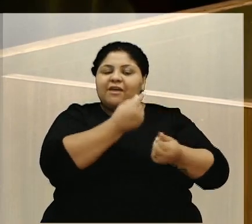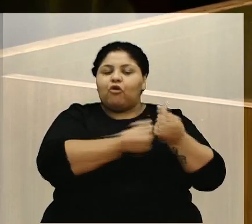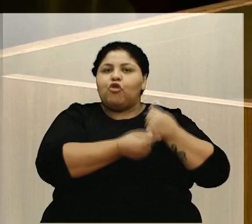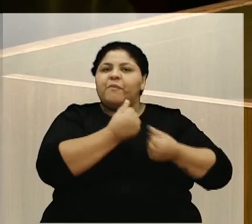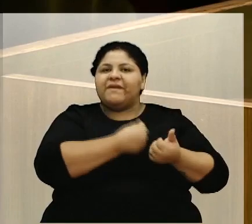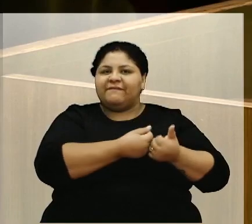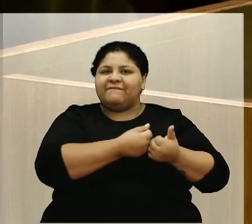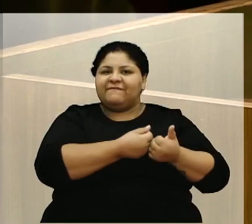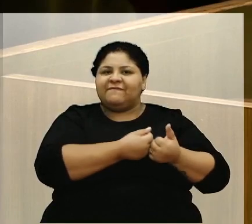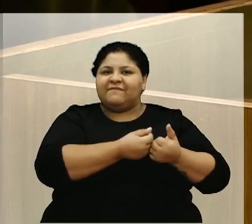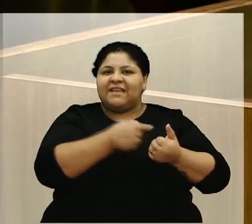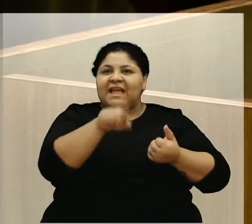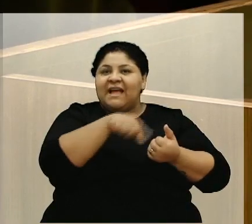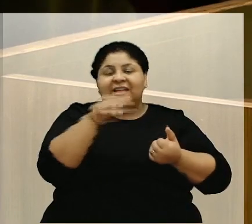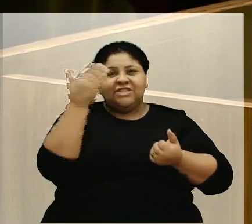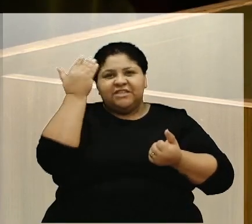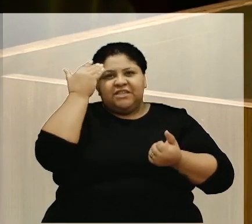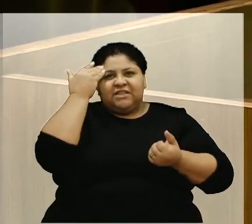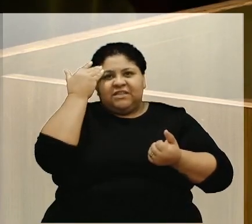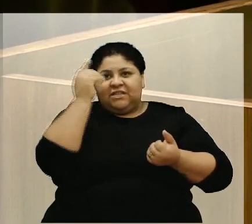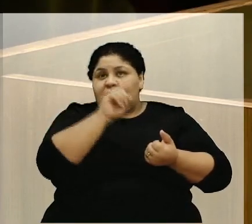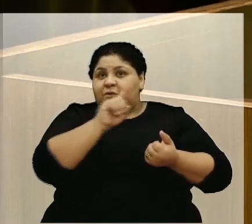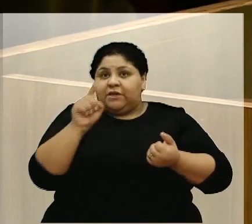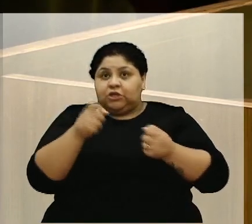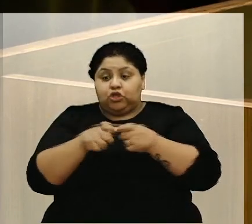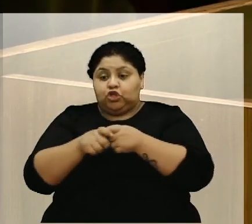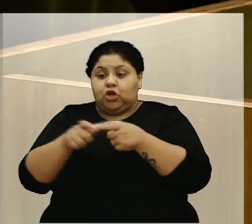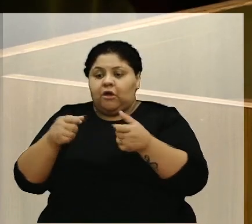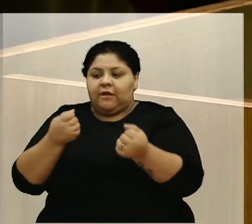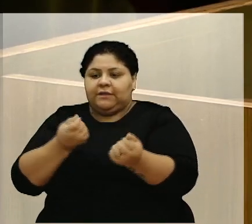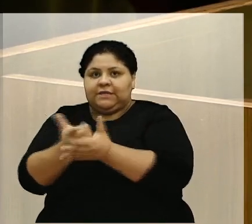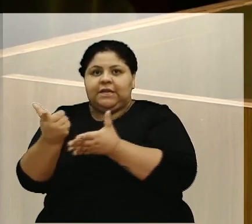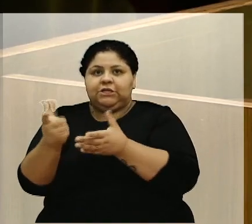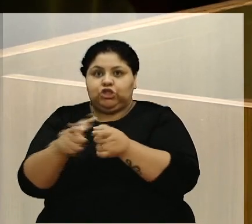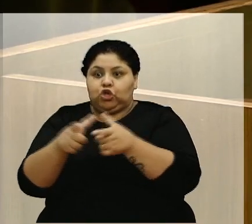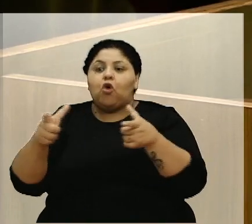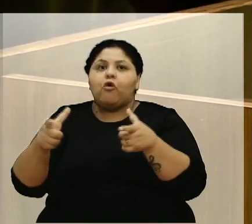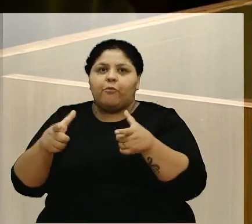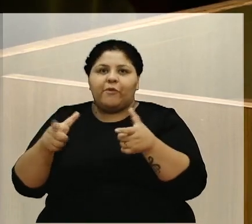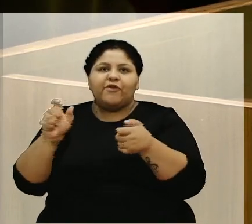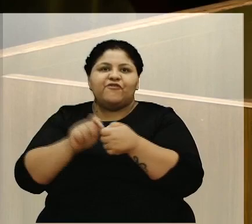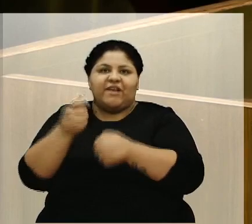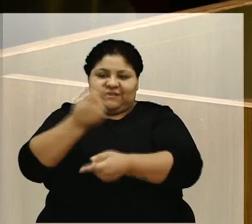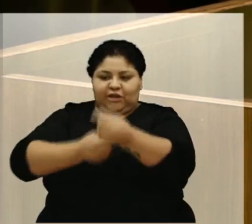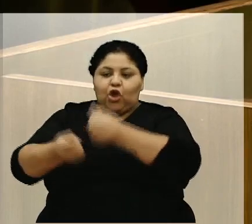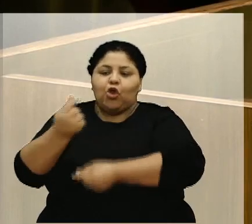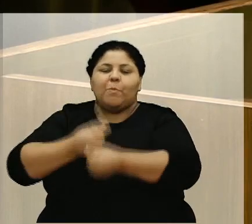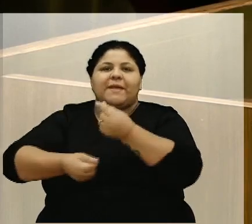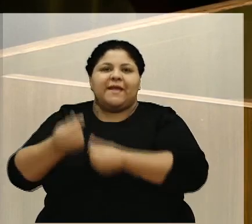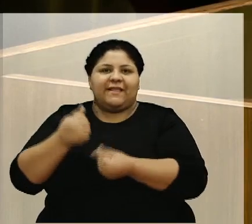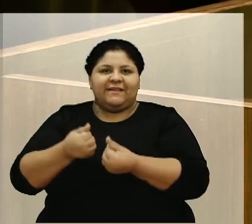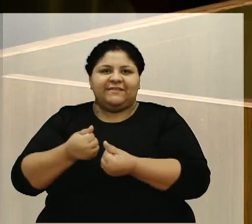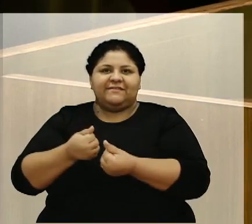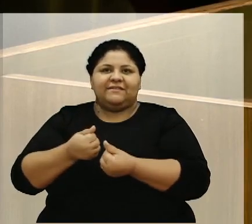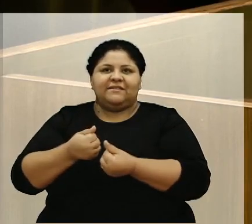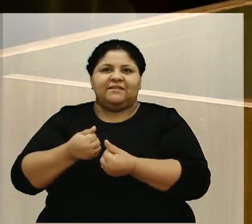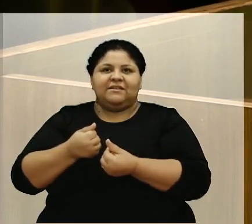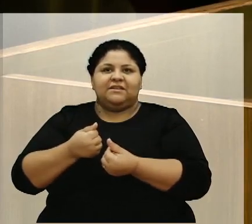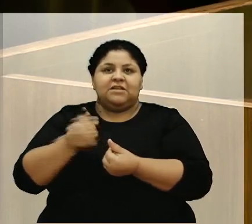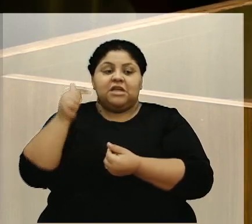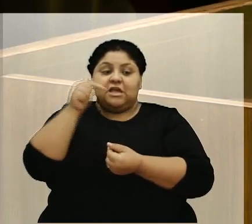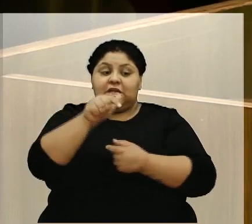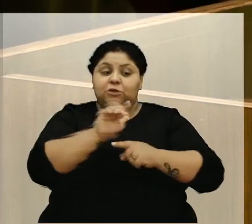gente sabe que não são só as grandes compras que fazem com que a economia seja movimentada. Então, isso vai ajudar